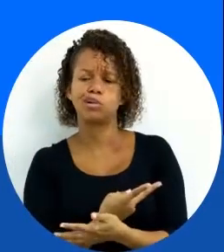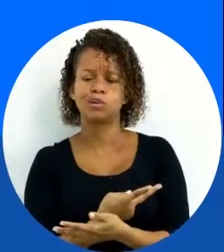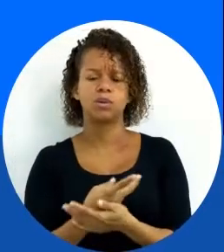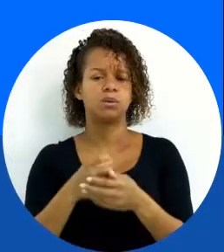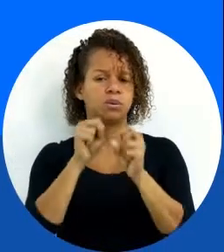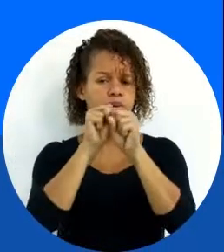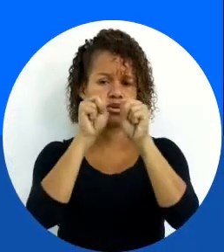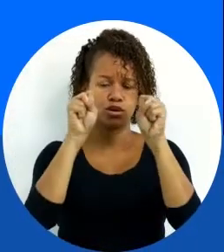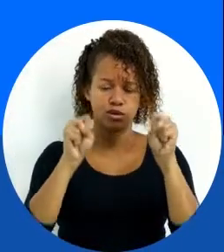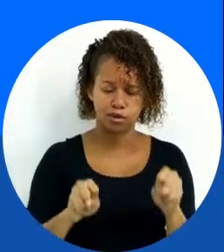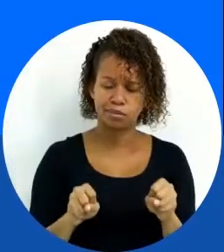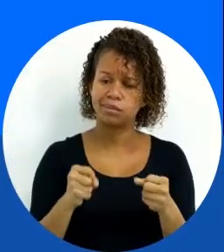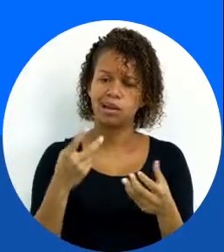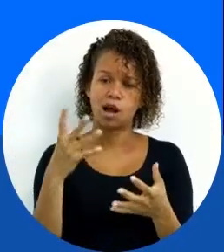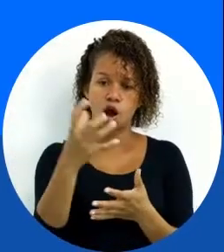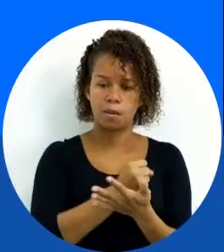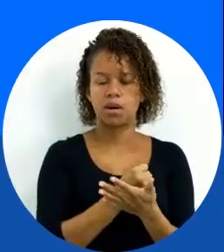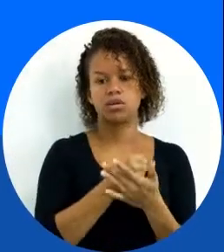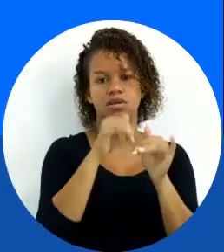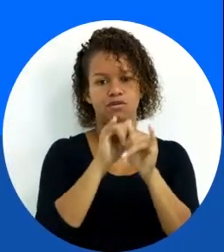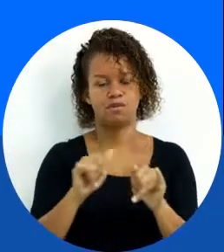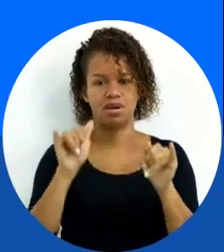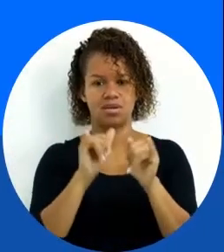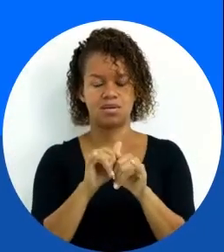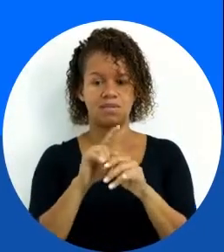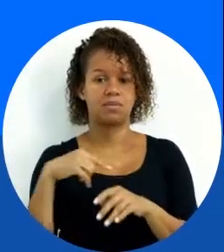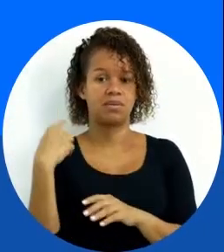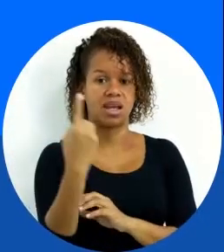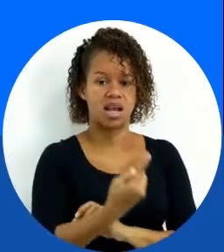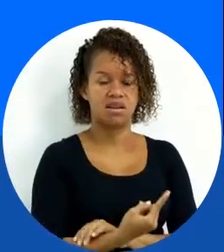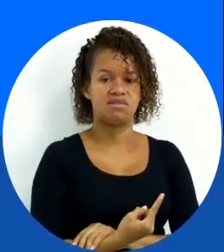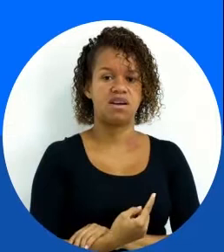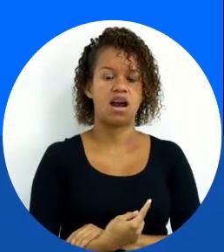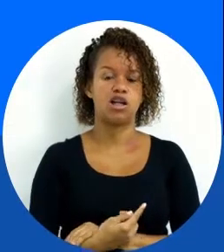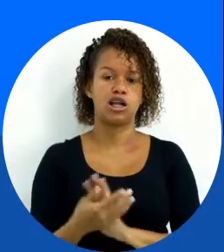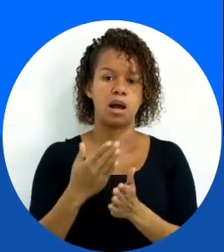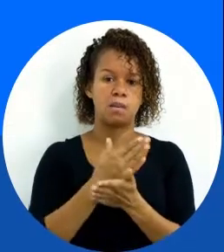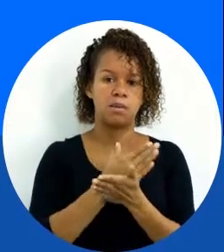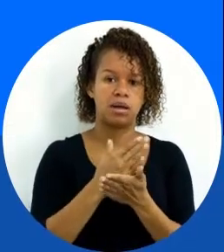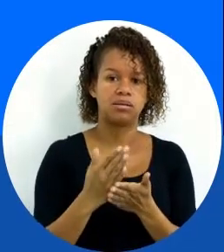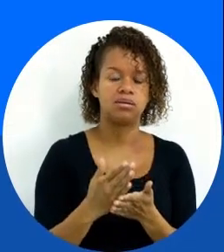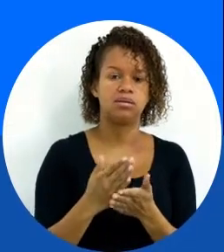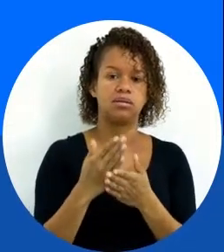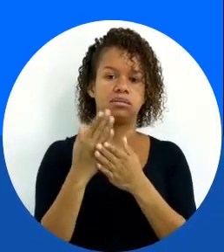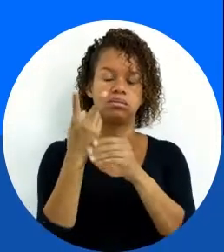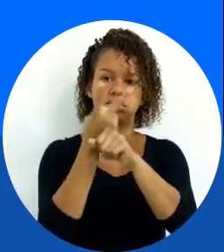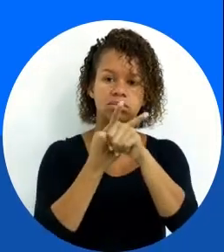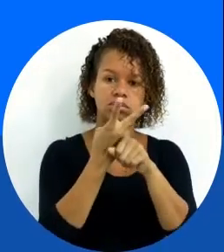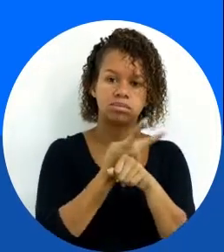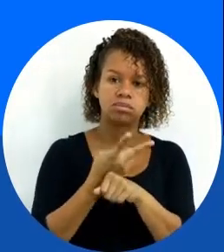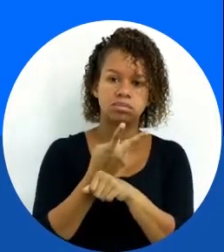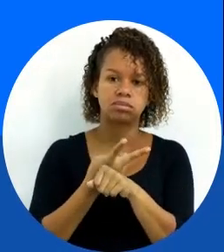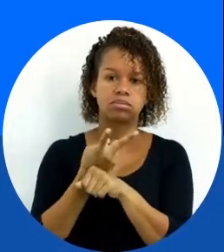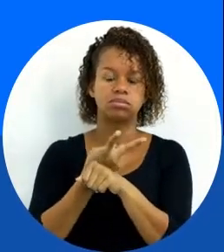de recuperação da informação do Pergon. Ele vai, a partir dessa expressão de busca,